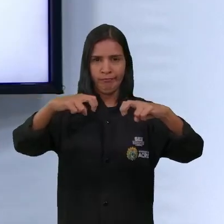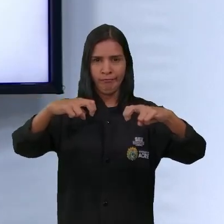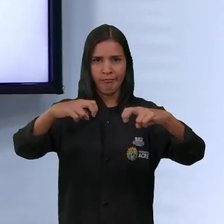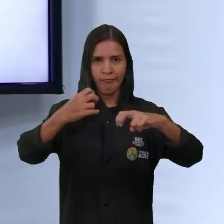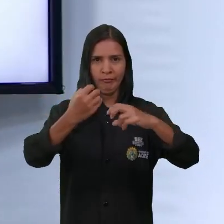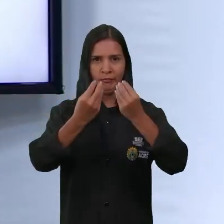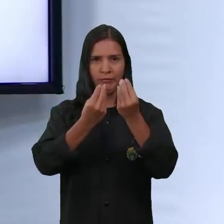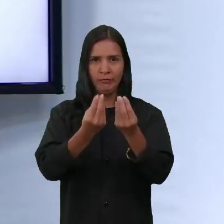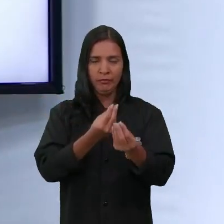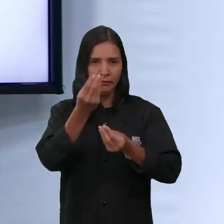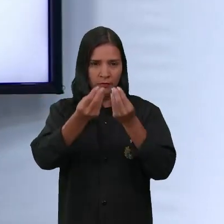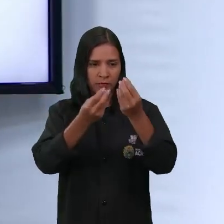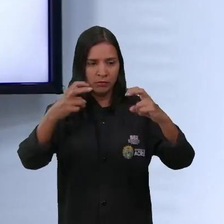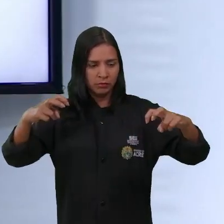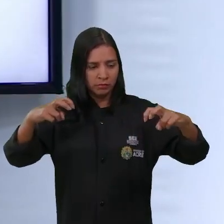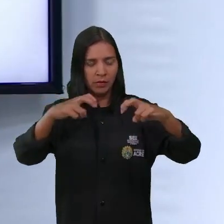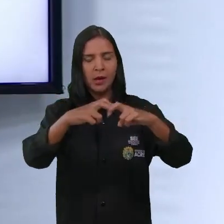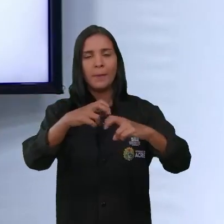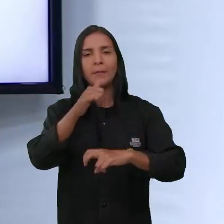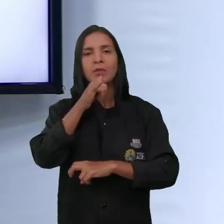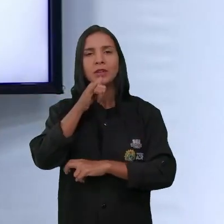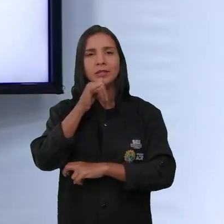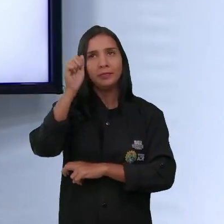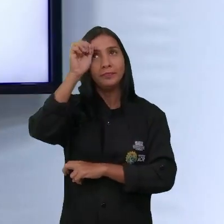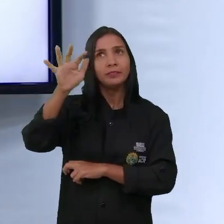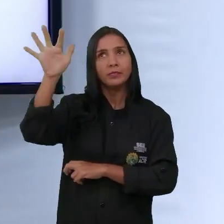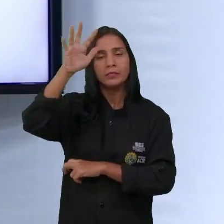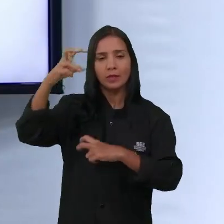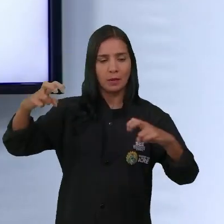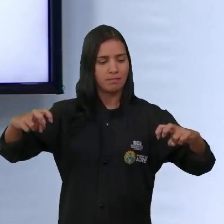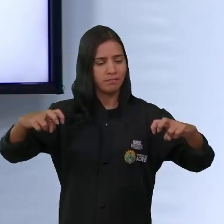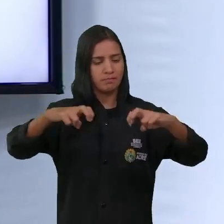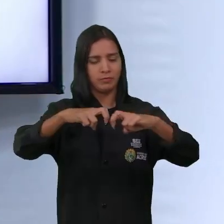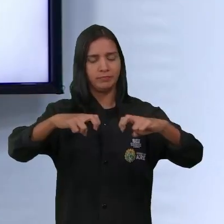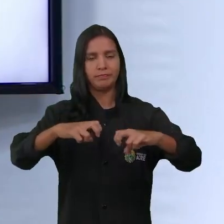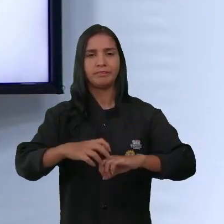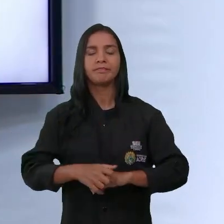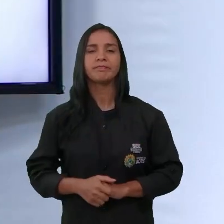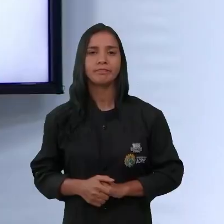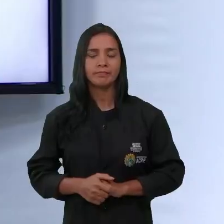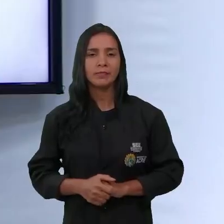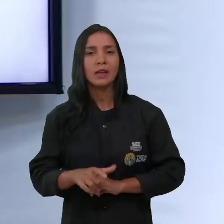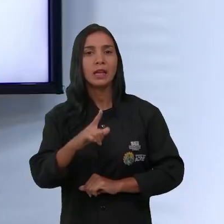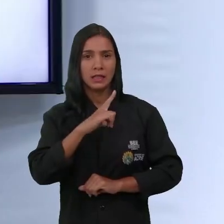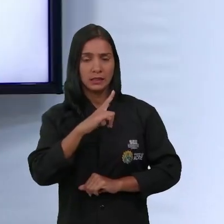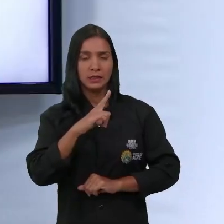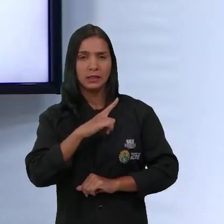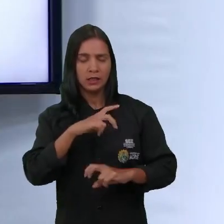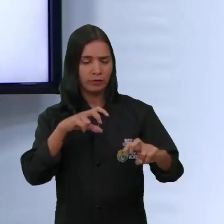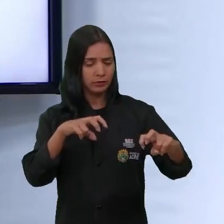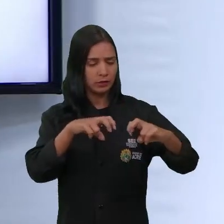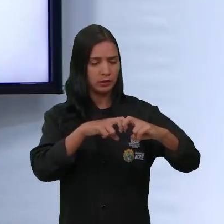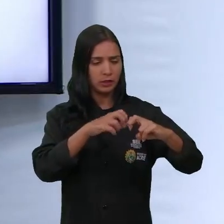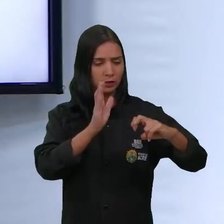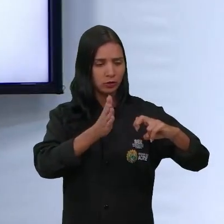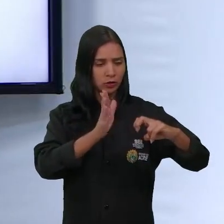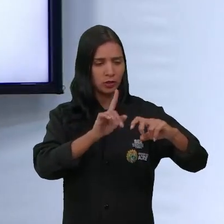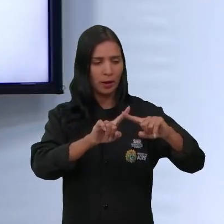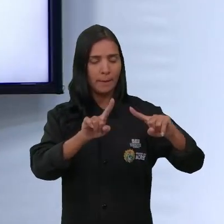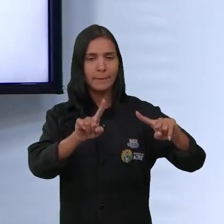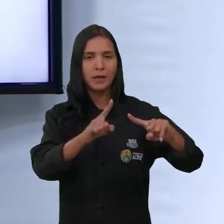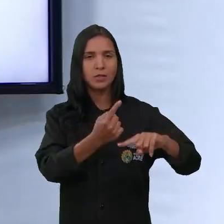hipotetizar essa situação. Você tem a ocorrência de um acidente de carro em que um